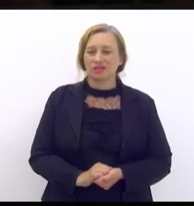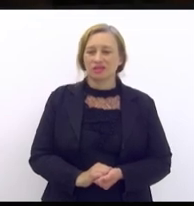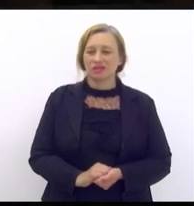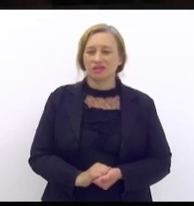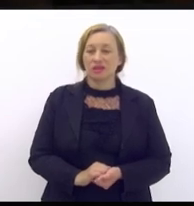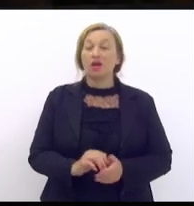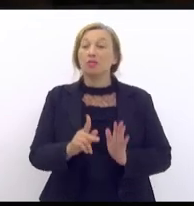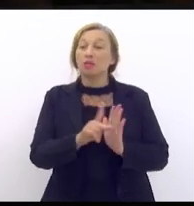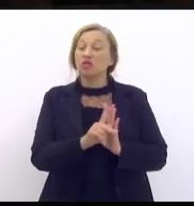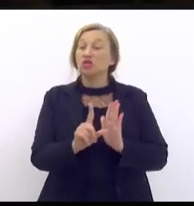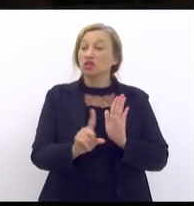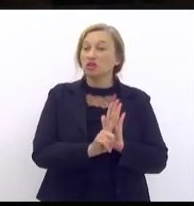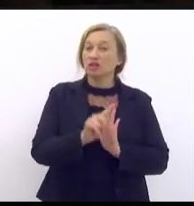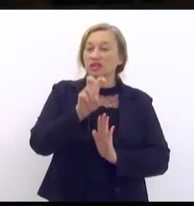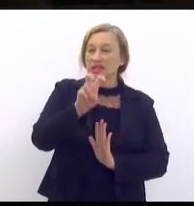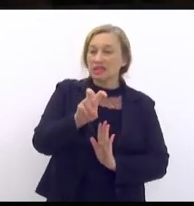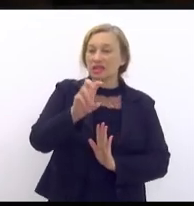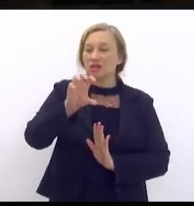Projeto de lei